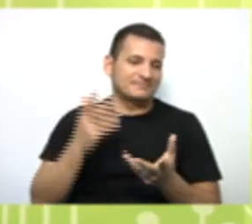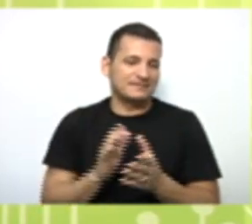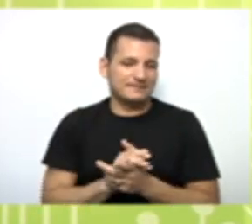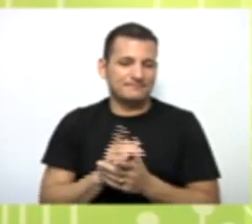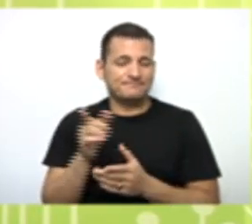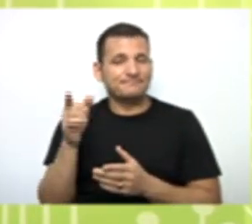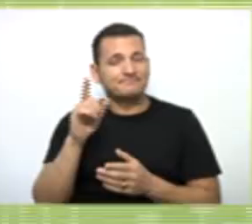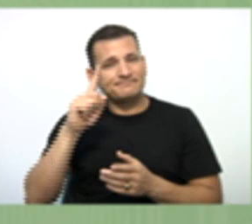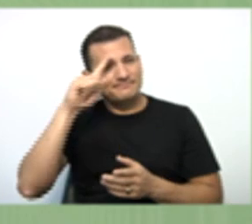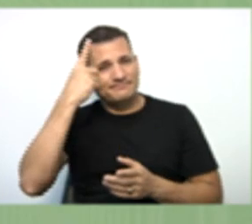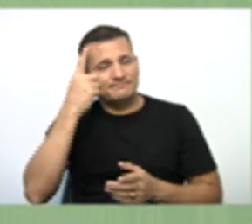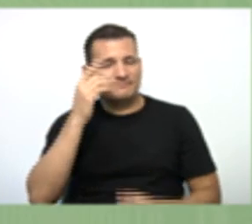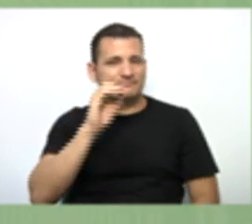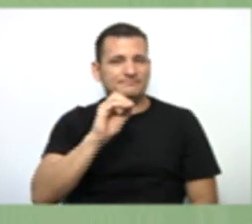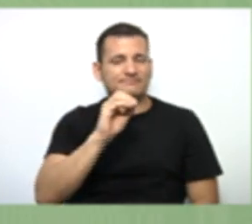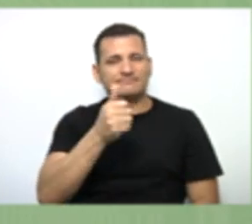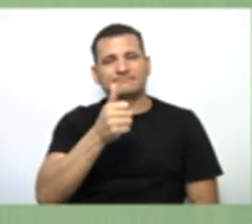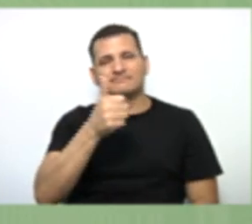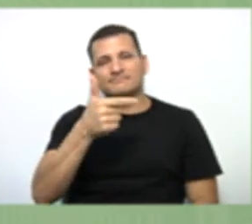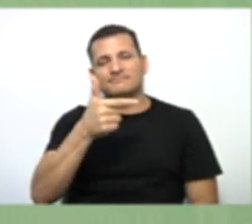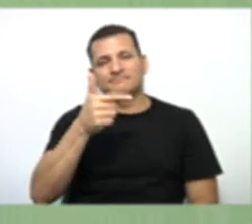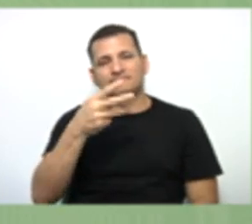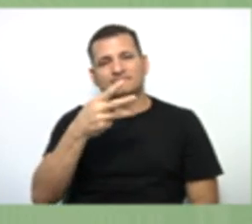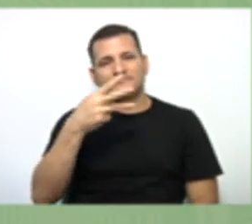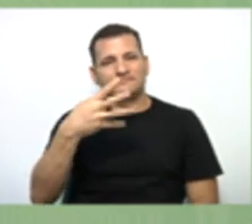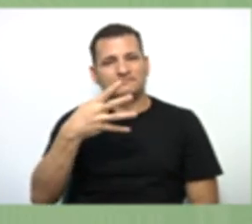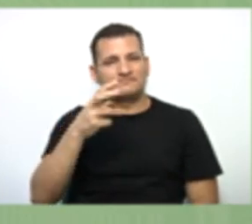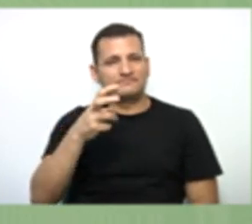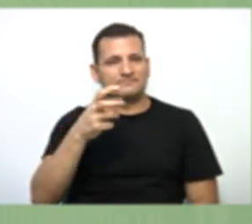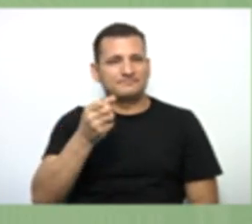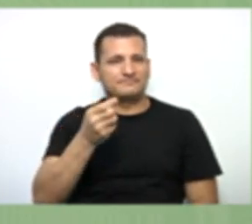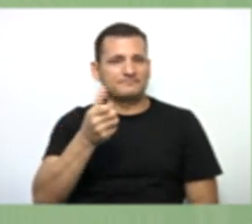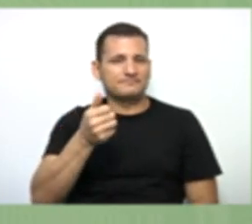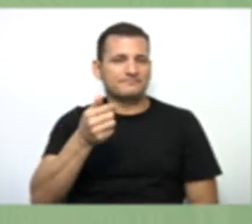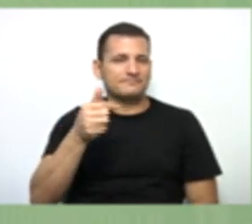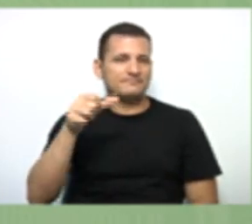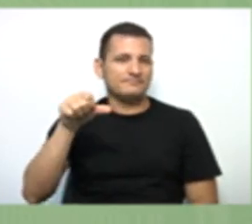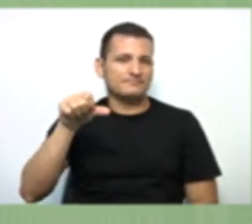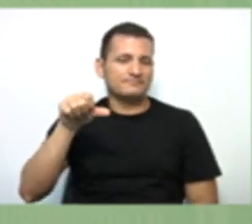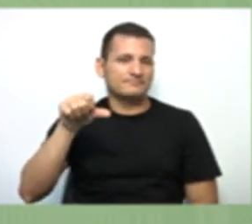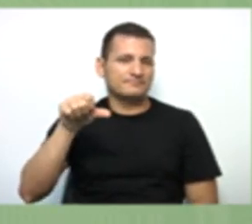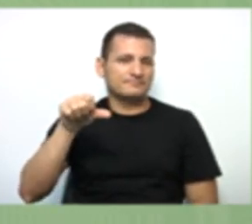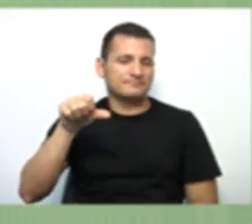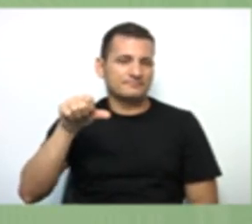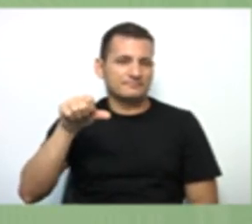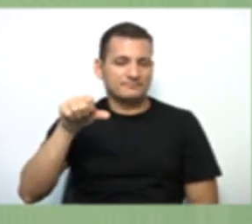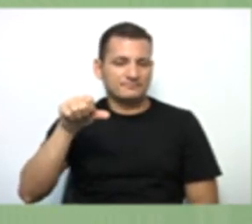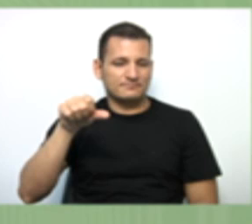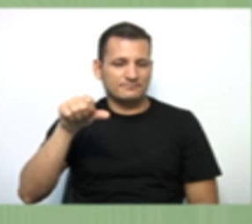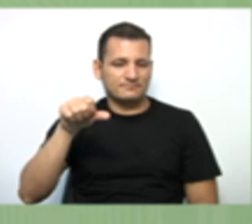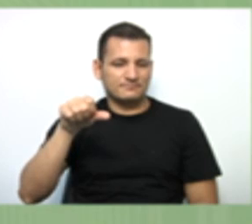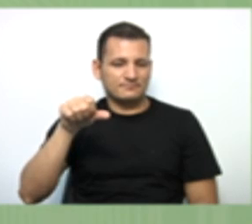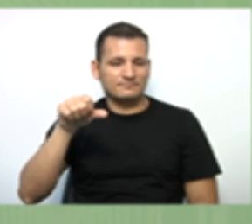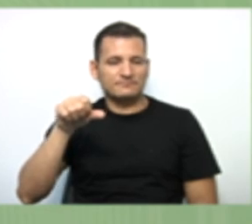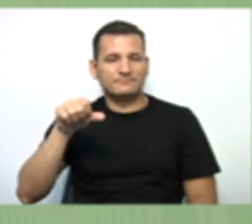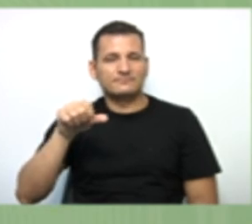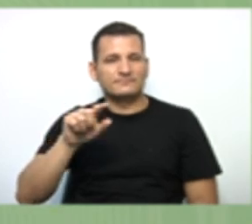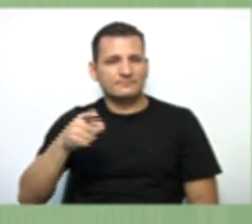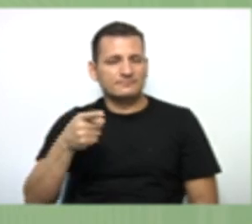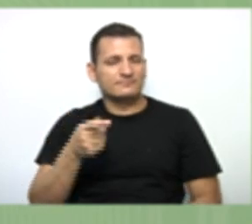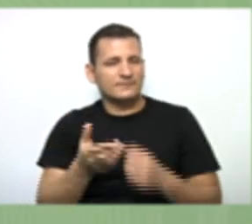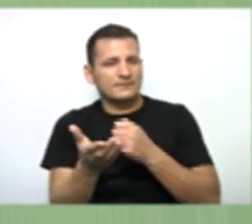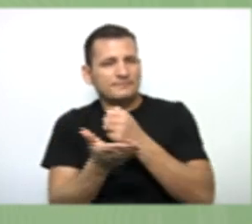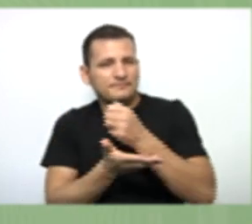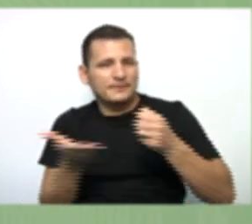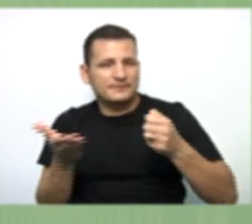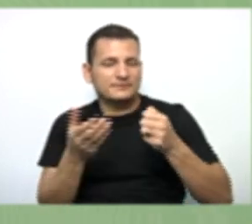criaram esse aí, o 0, 1, 2, 3, 4, 5, 6, 7, 8, 9. Né? Mas na base 16 eles